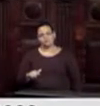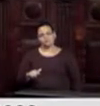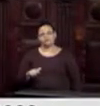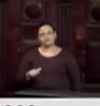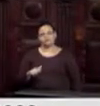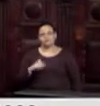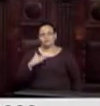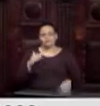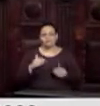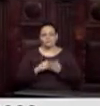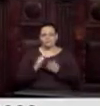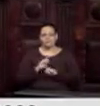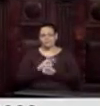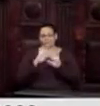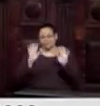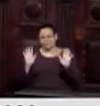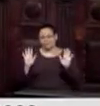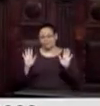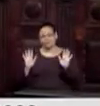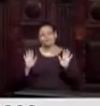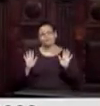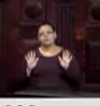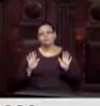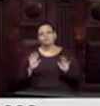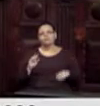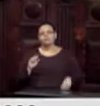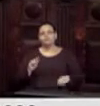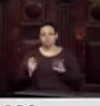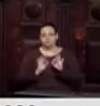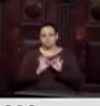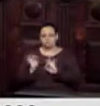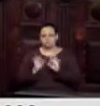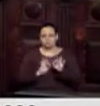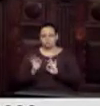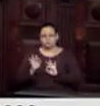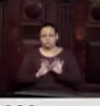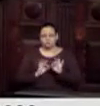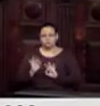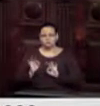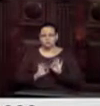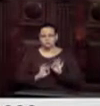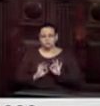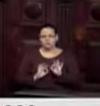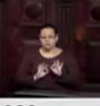com toda a clareza o chamado projeto liberal,